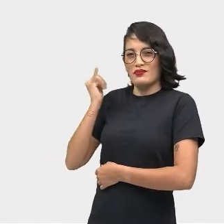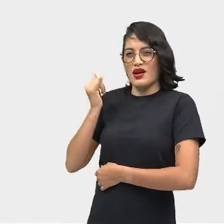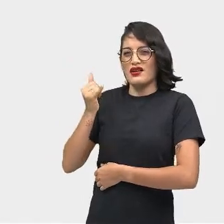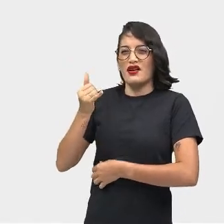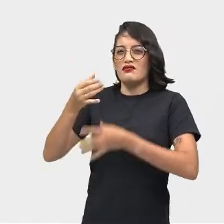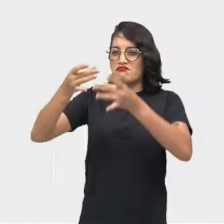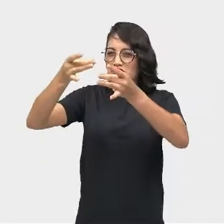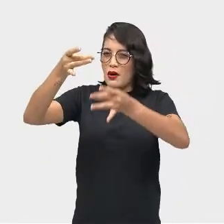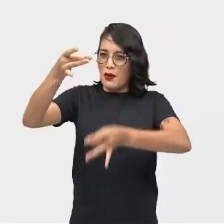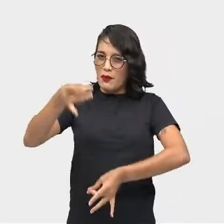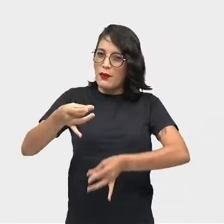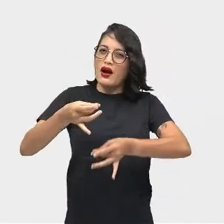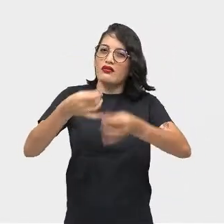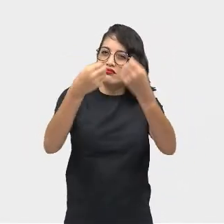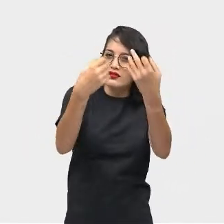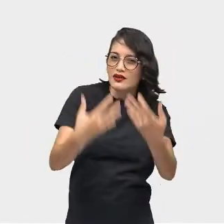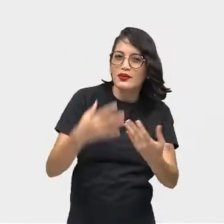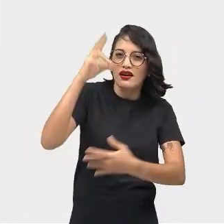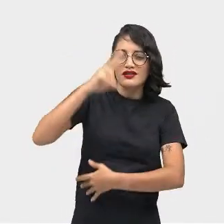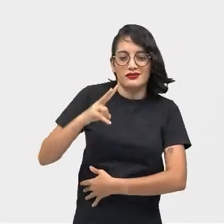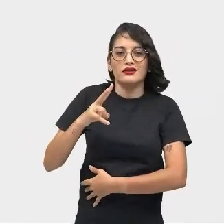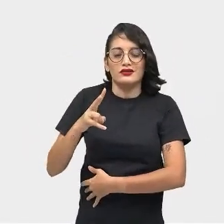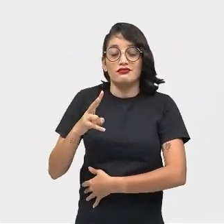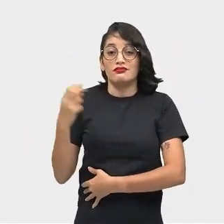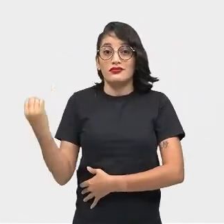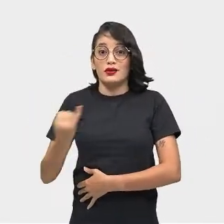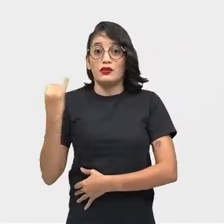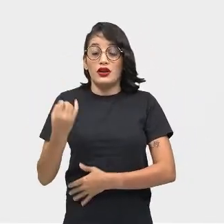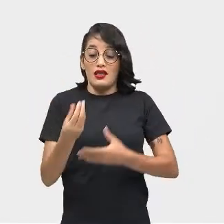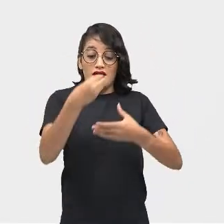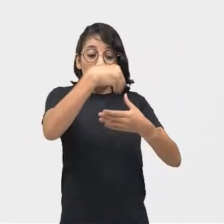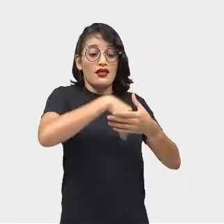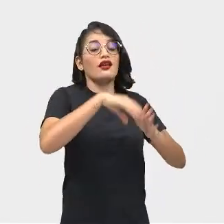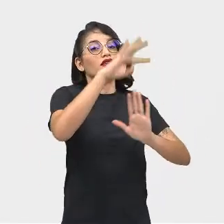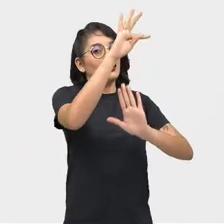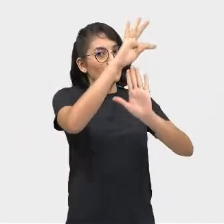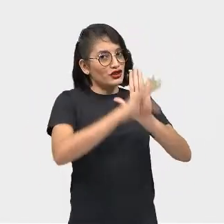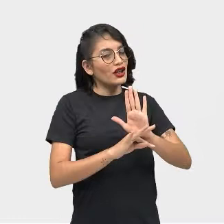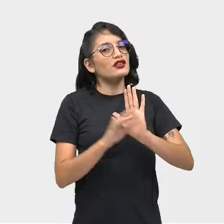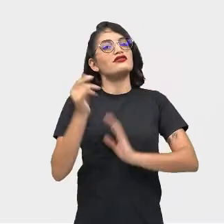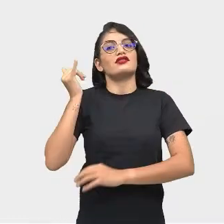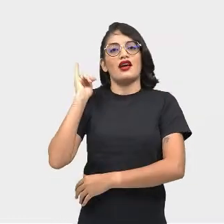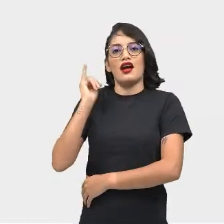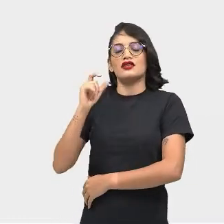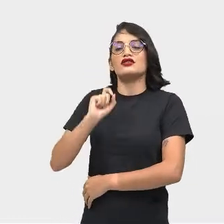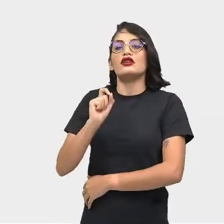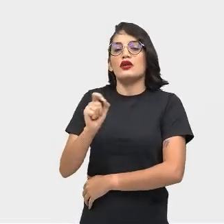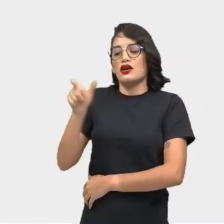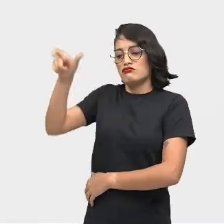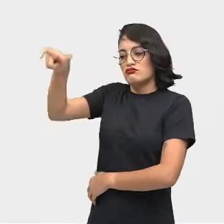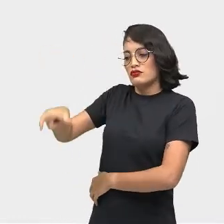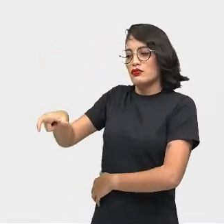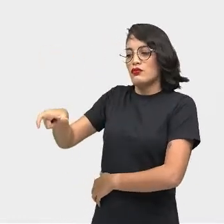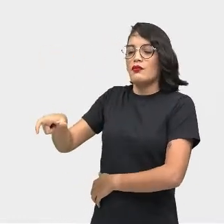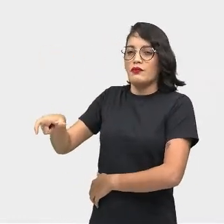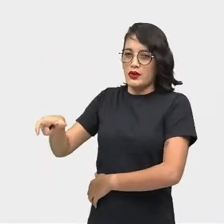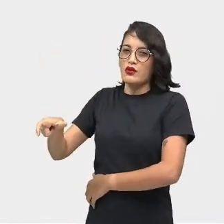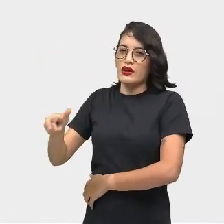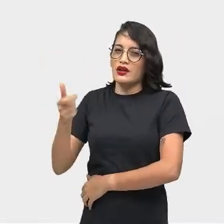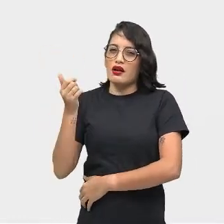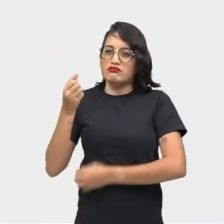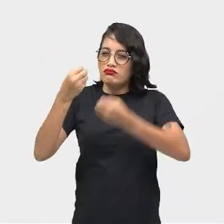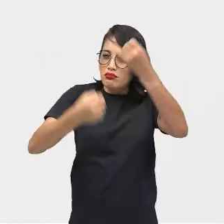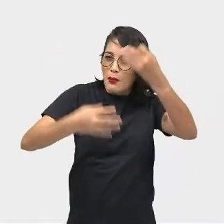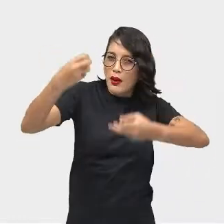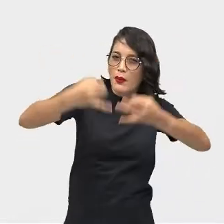aqui que é muito interessante, é muito importante. Em textos narrativos, nós temos o narrador. Por exemplo, você